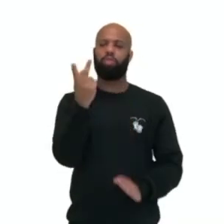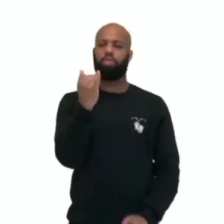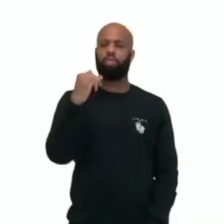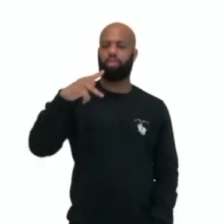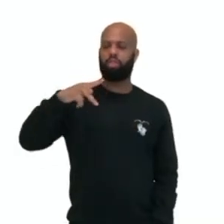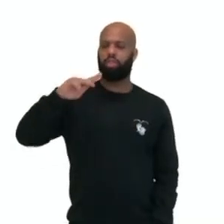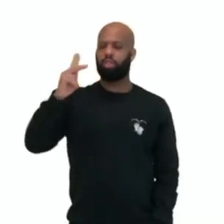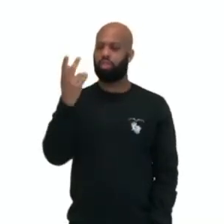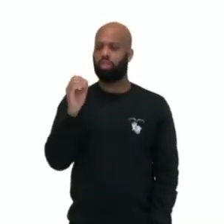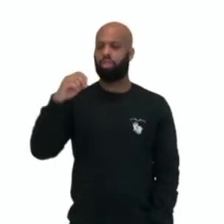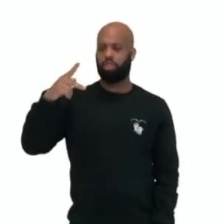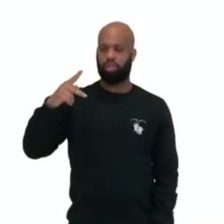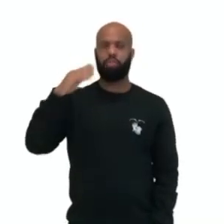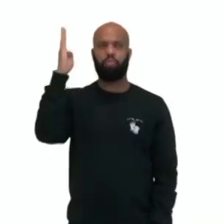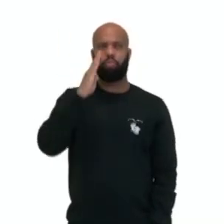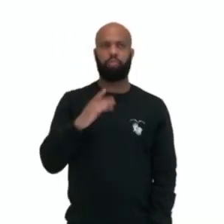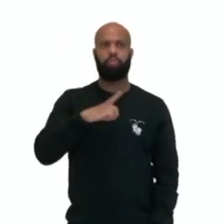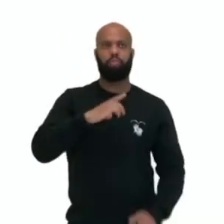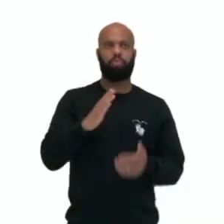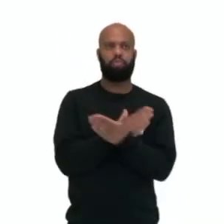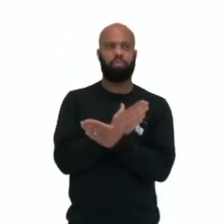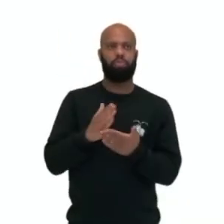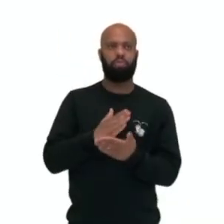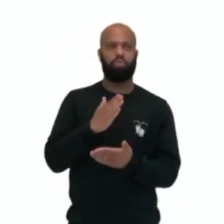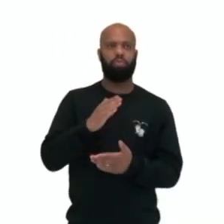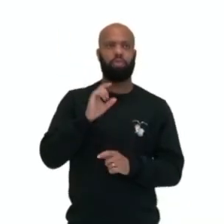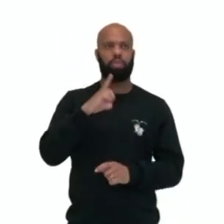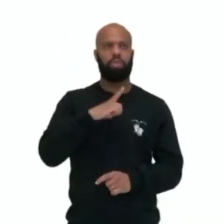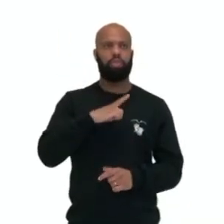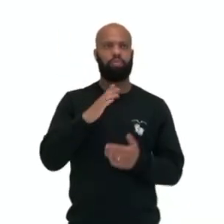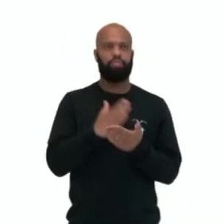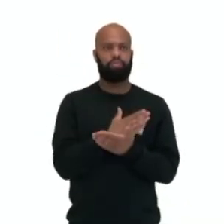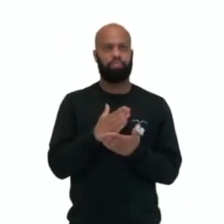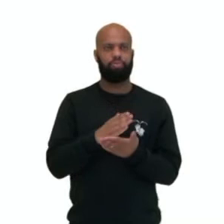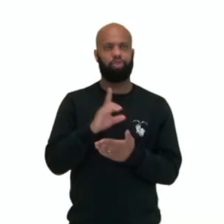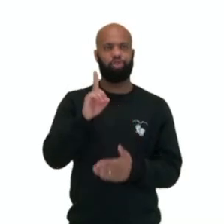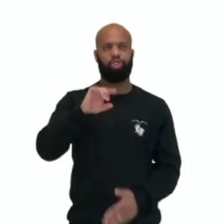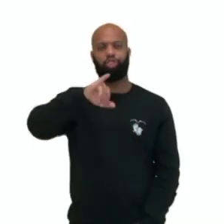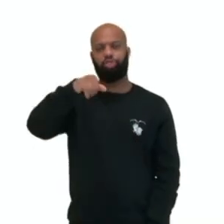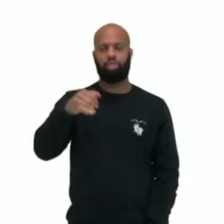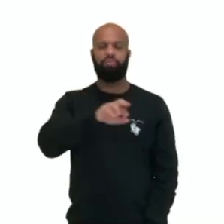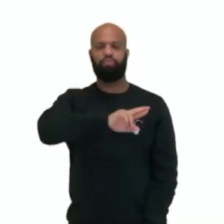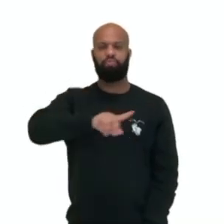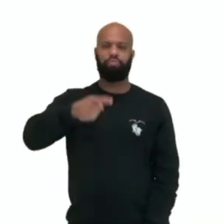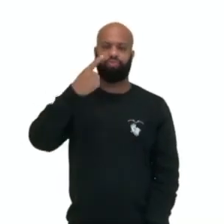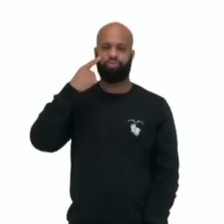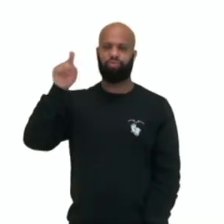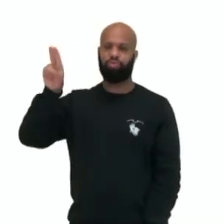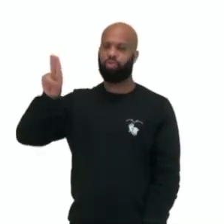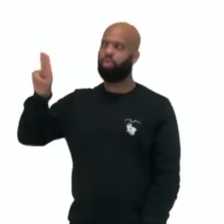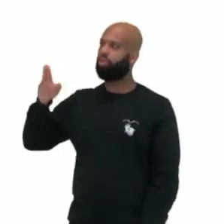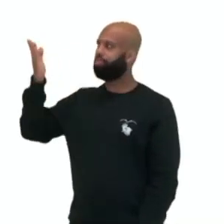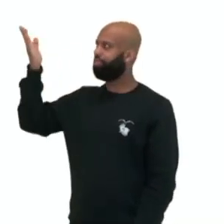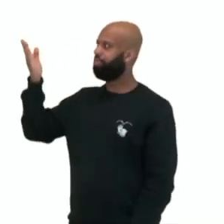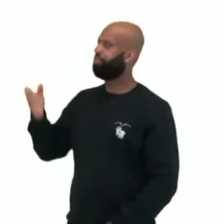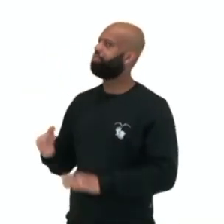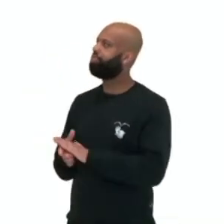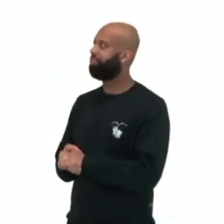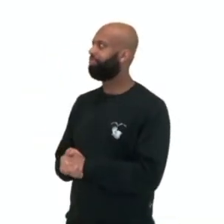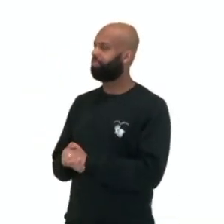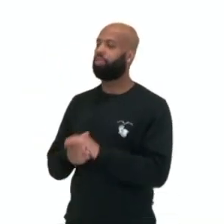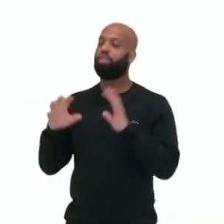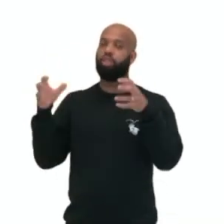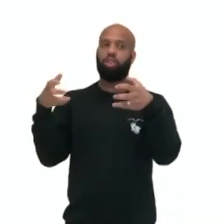quais Taíde, DJ Rum, MV Bill e Rapping Rude. O grupo de